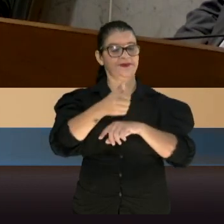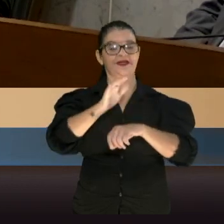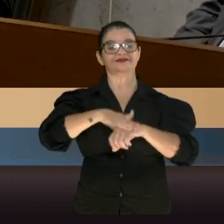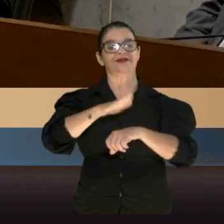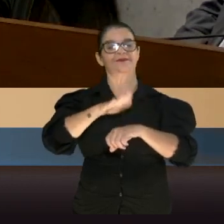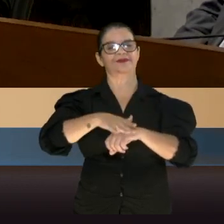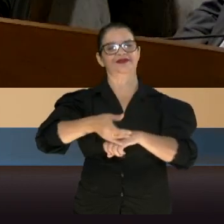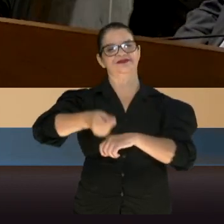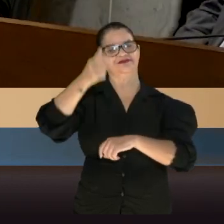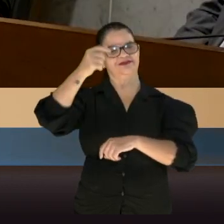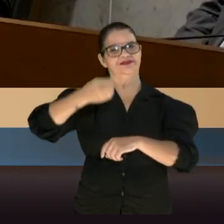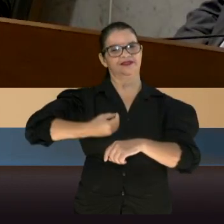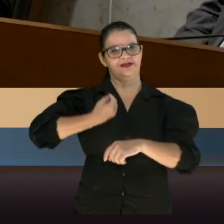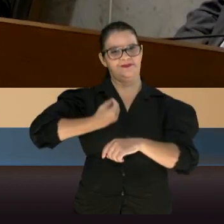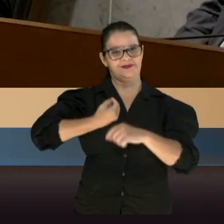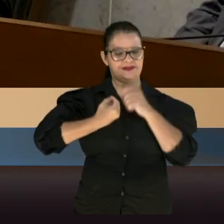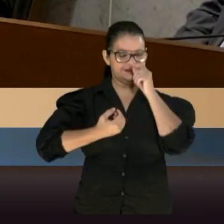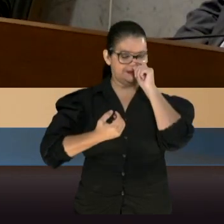presente.